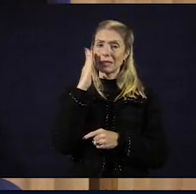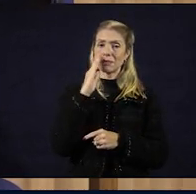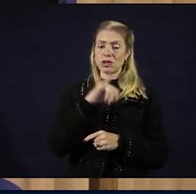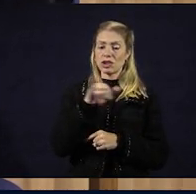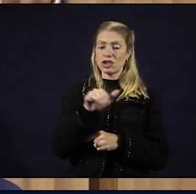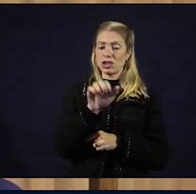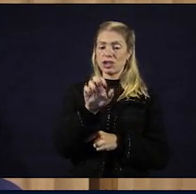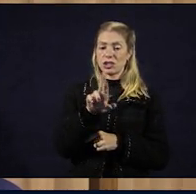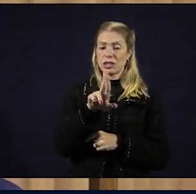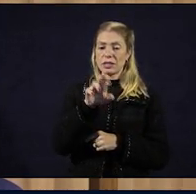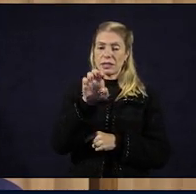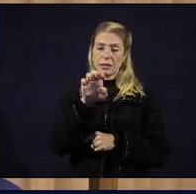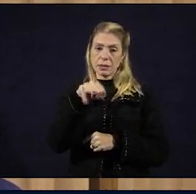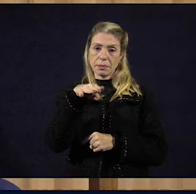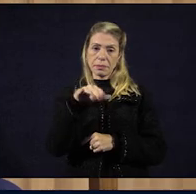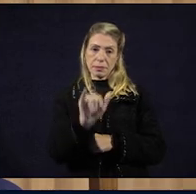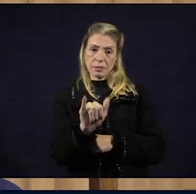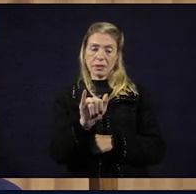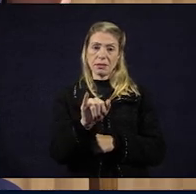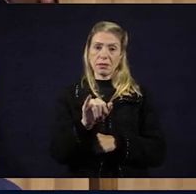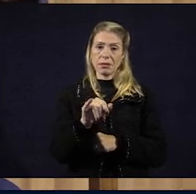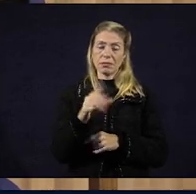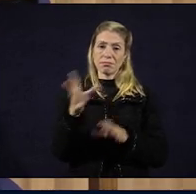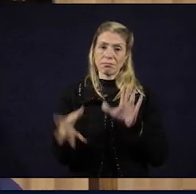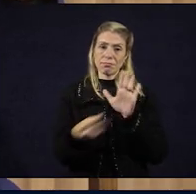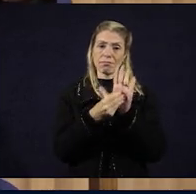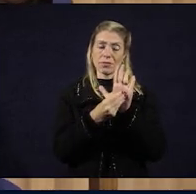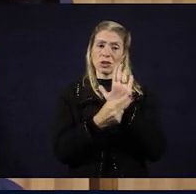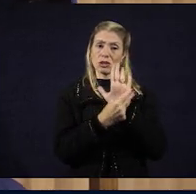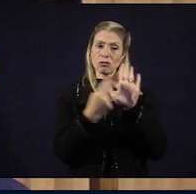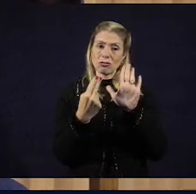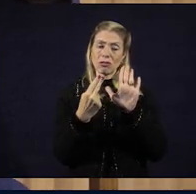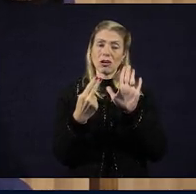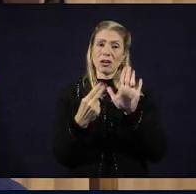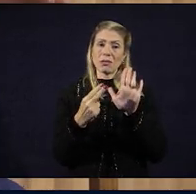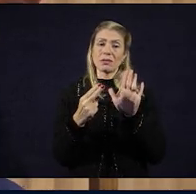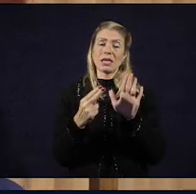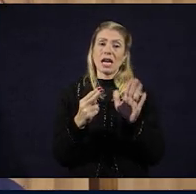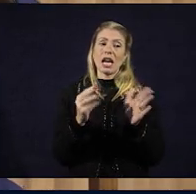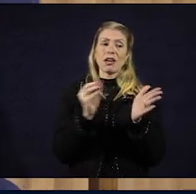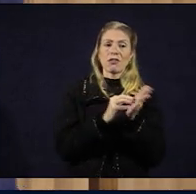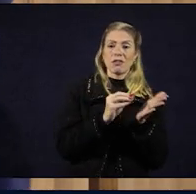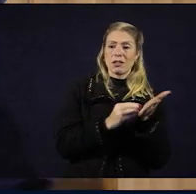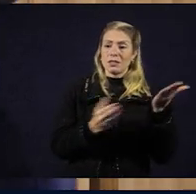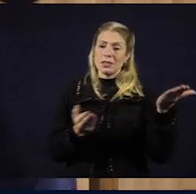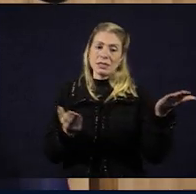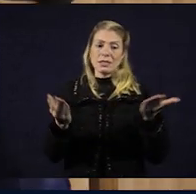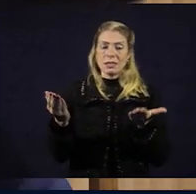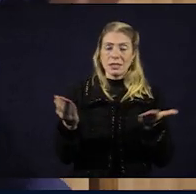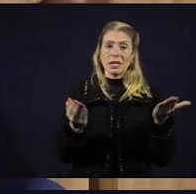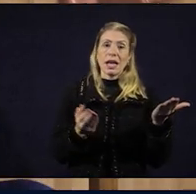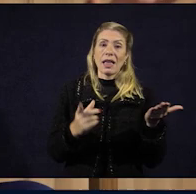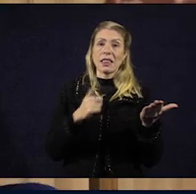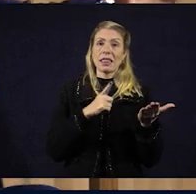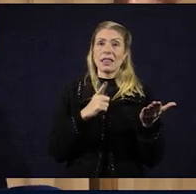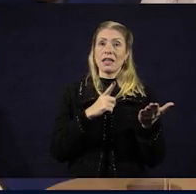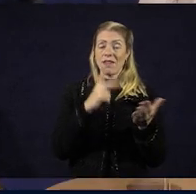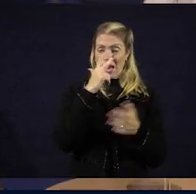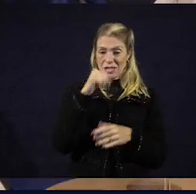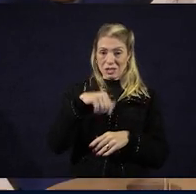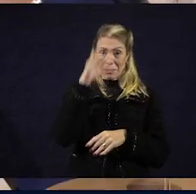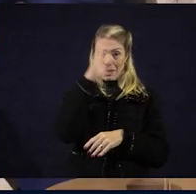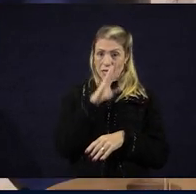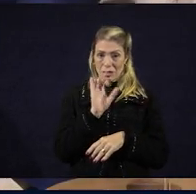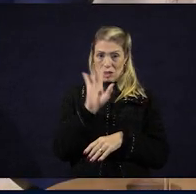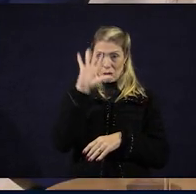nomeado no ano passado e enquanto não tinha nomeação fé não se mexer a gente acha que essas coisas que só acontece no